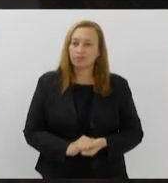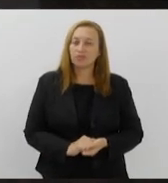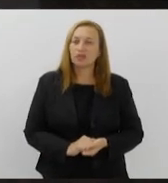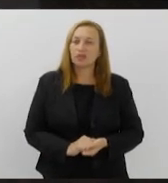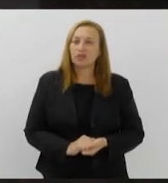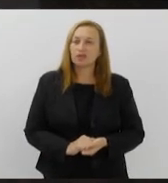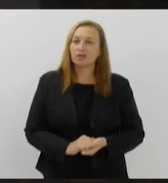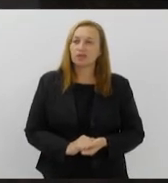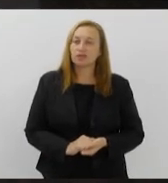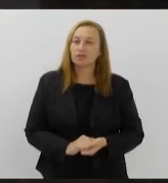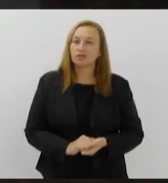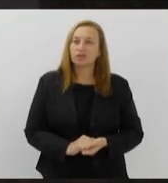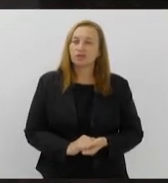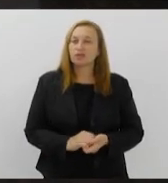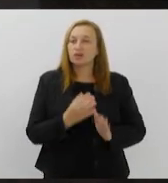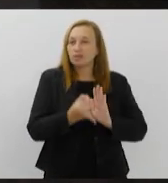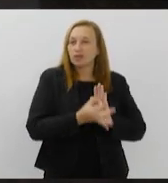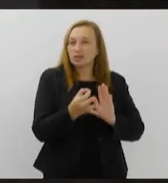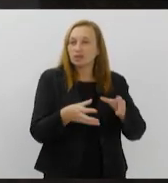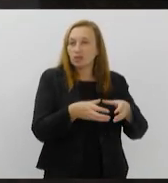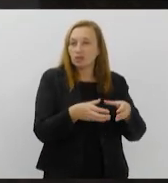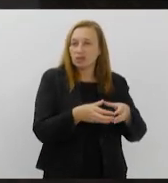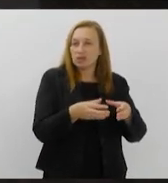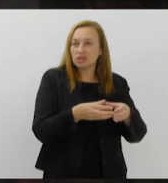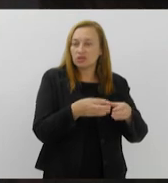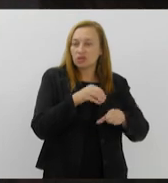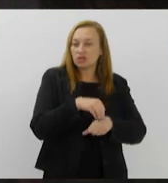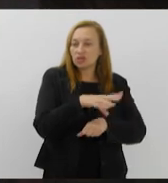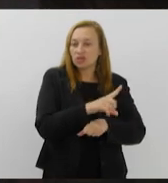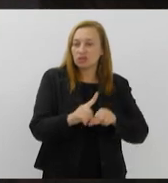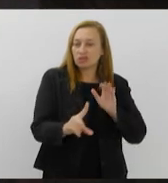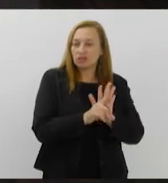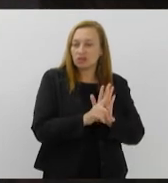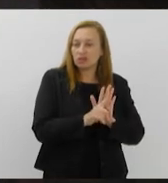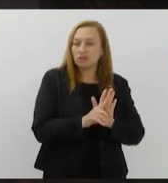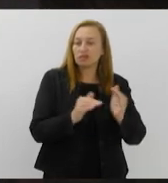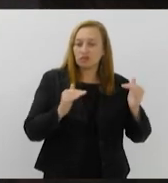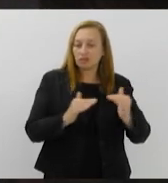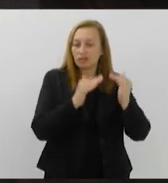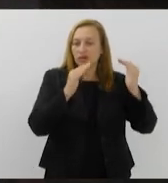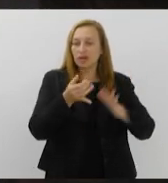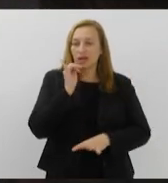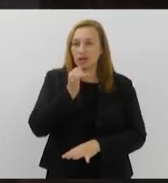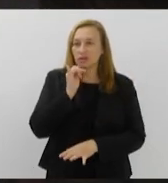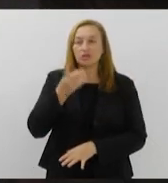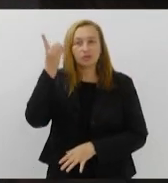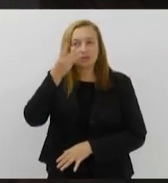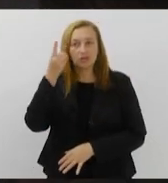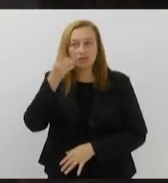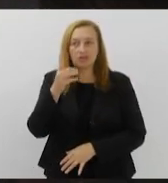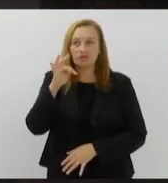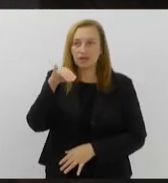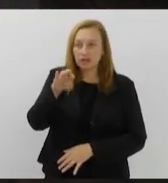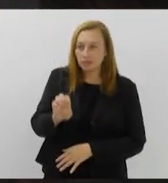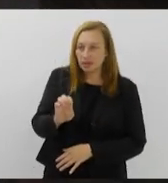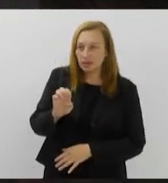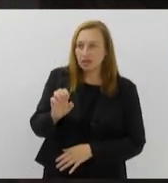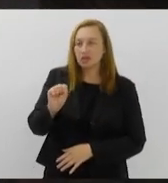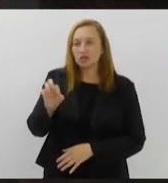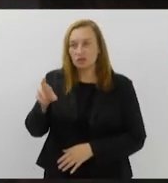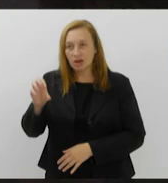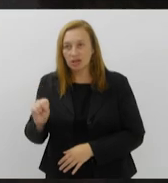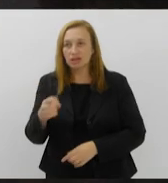especifica. Parecer da Comissão de Indicações Legislativas favorável, relatoria do deputado Felipe Soares.